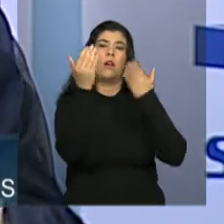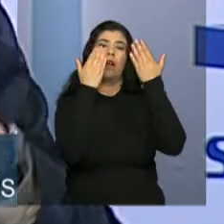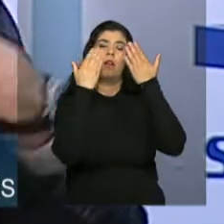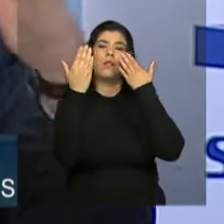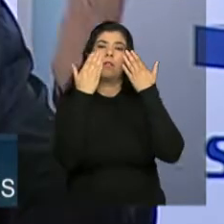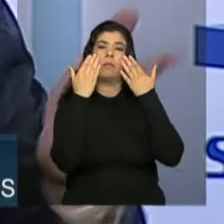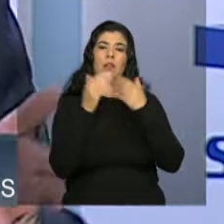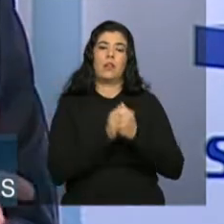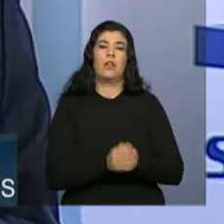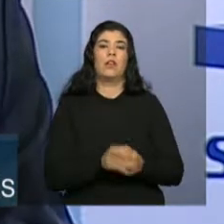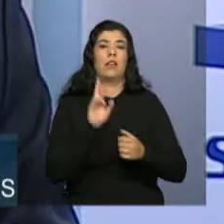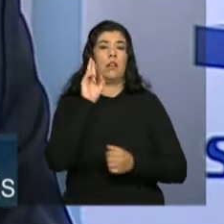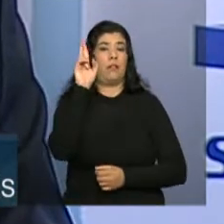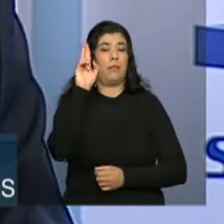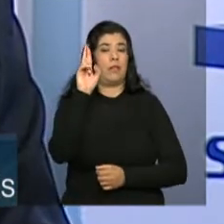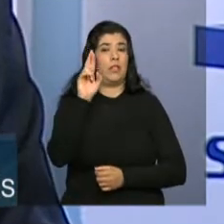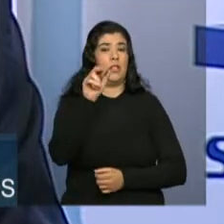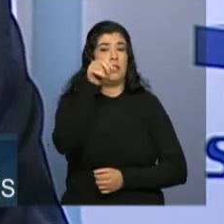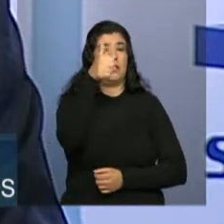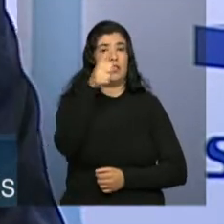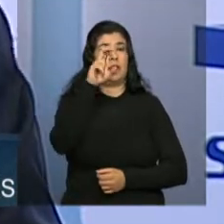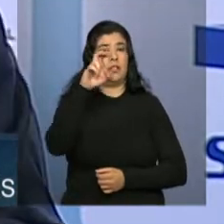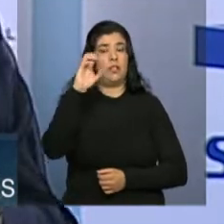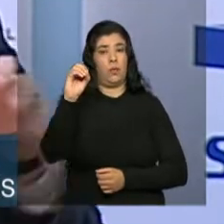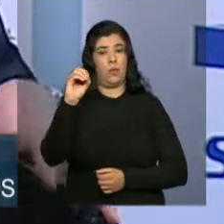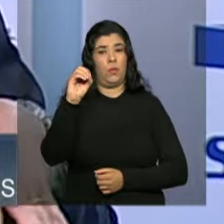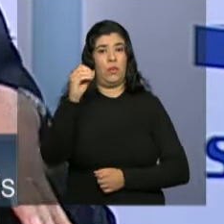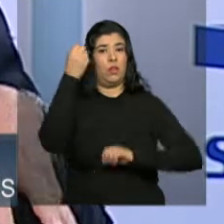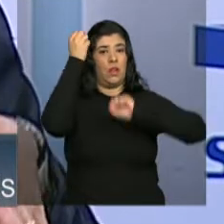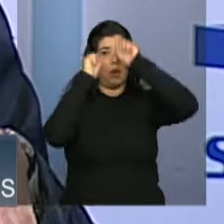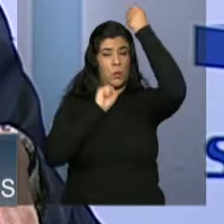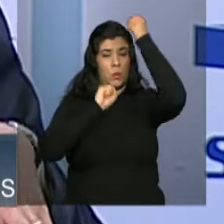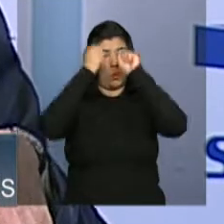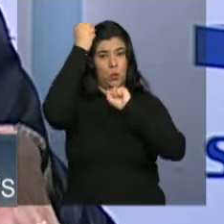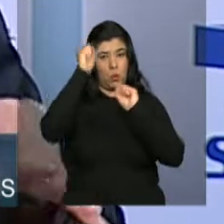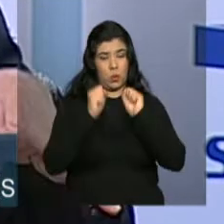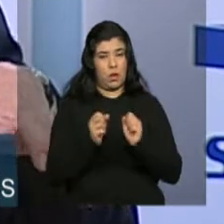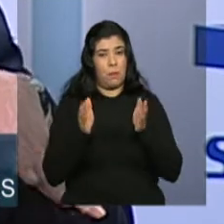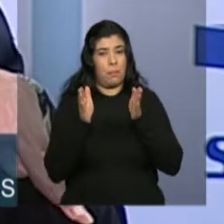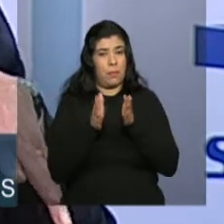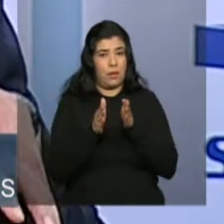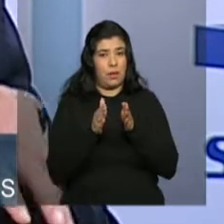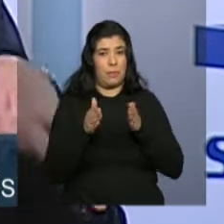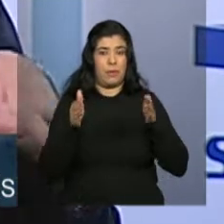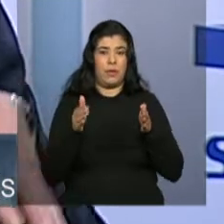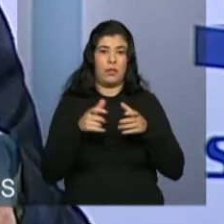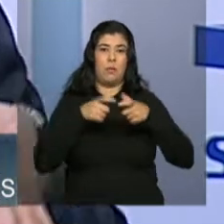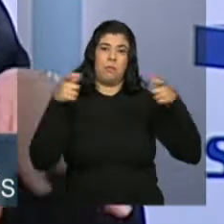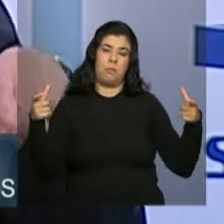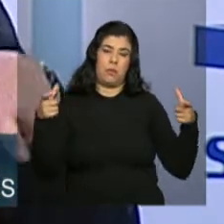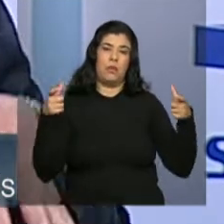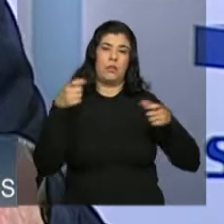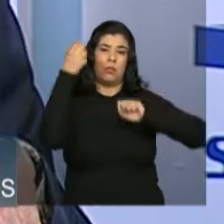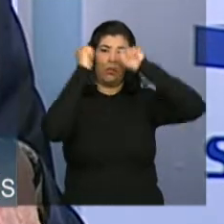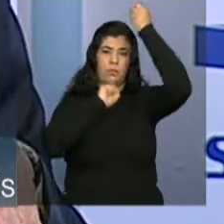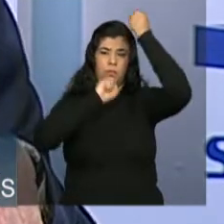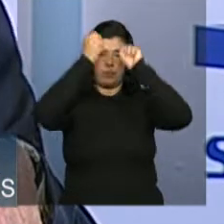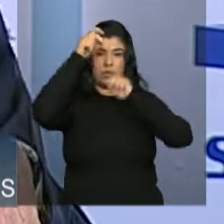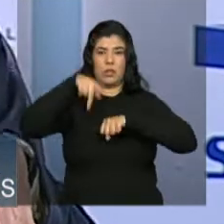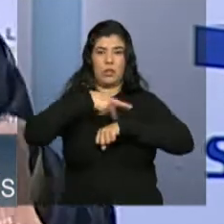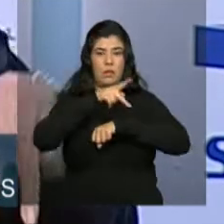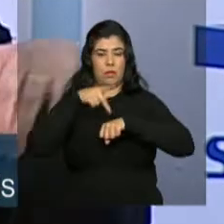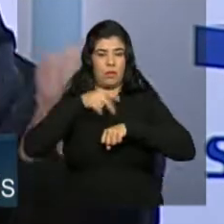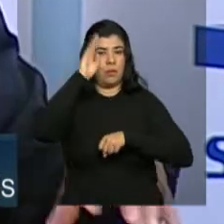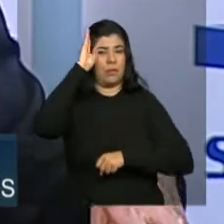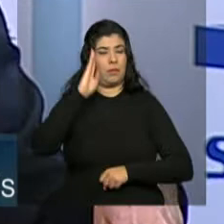representavam 150 por exemplo Indústria Farmacêutica desde pequenas e médias indústrias farmacêuticas nacionais